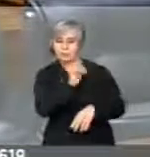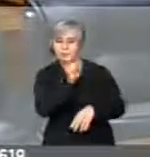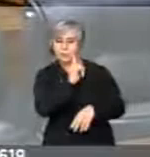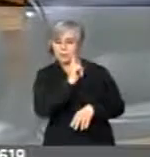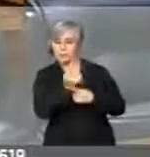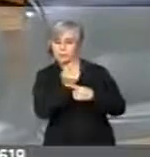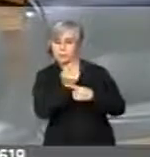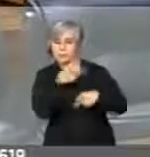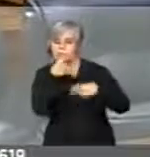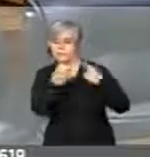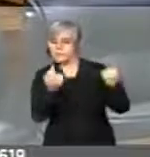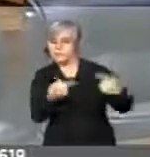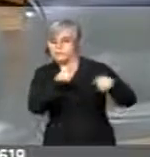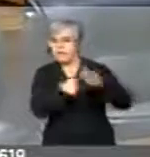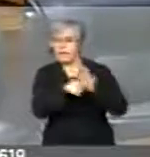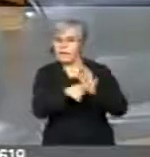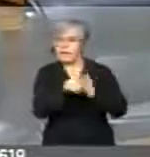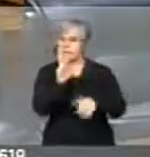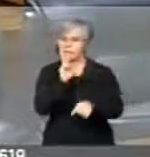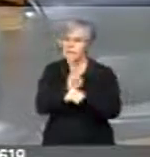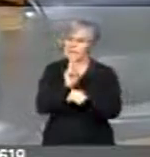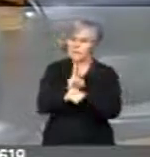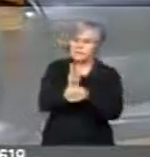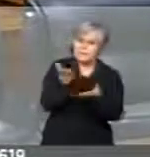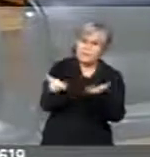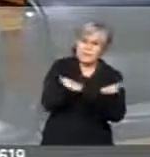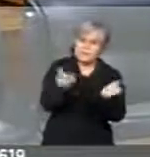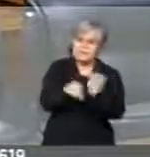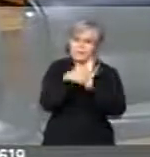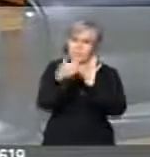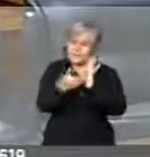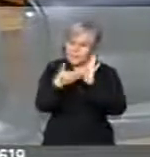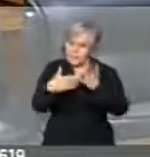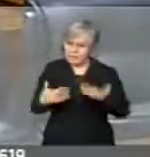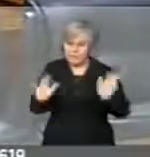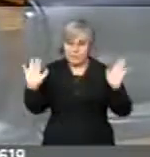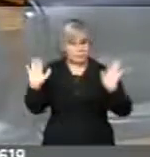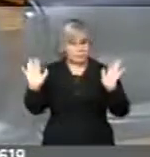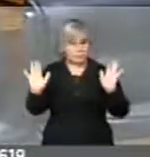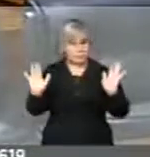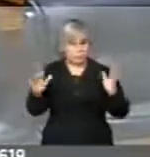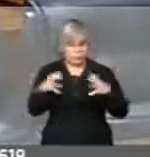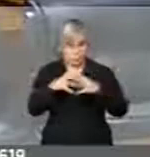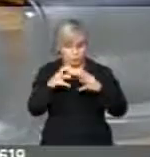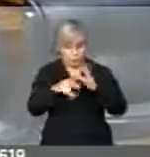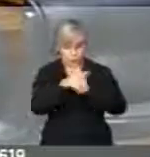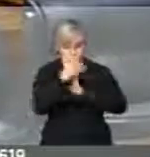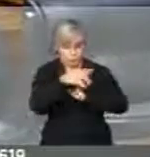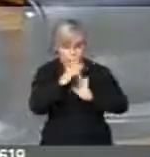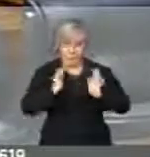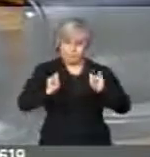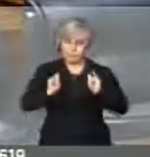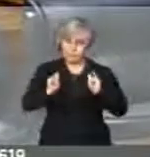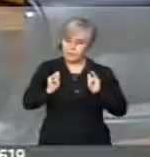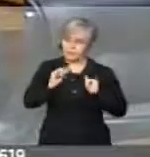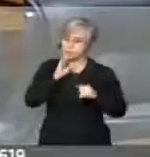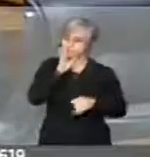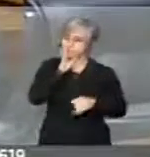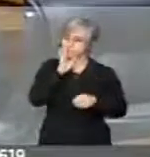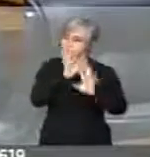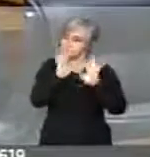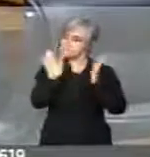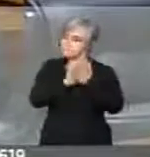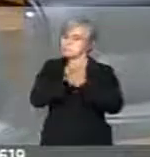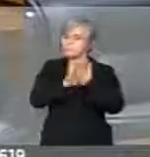Até para defender uma causa, a casa que pertence. Aliás, talvez que aquilo fosse reflexo